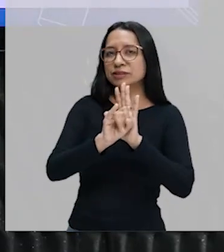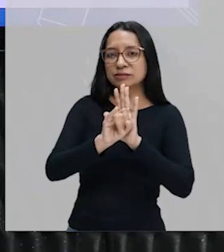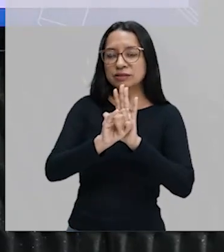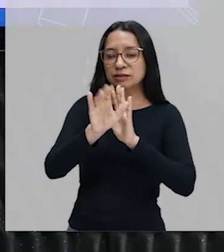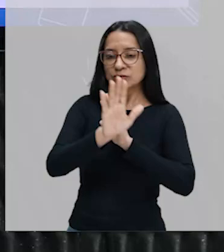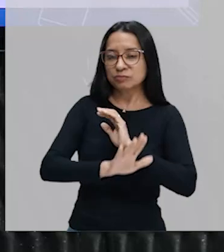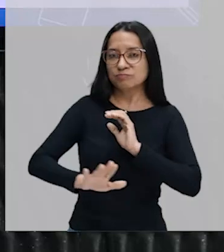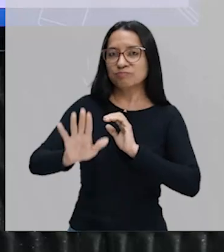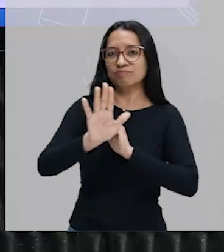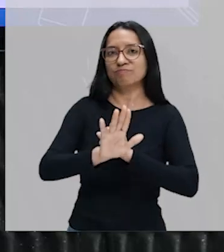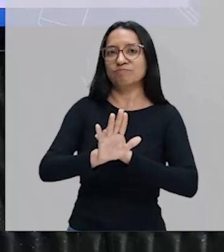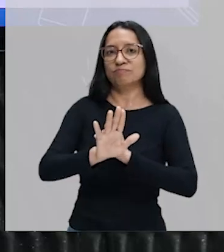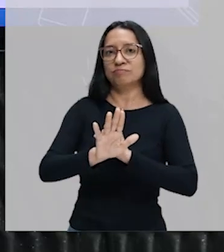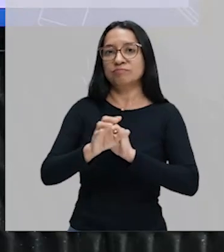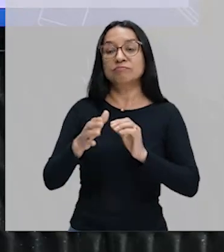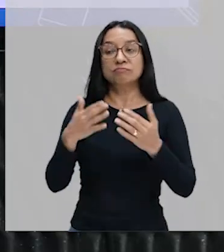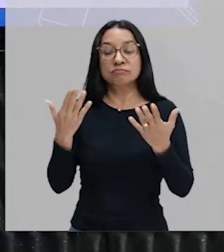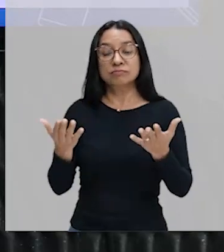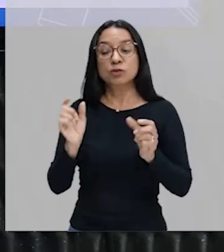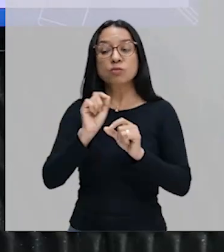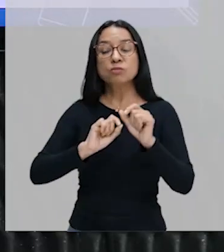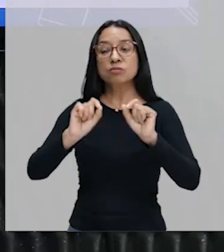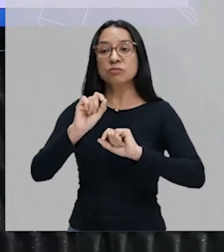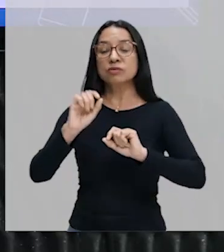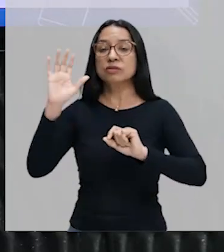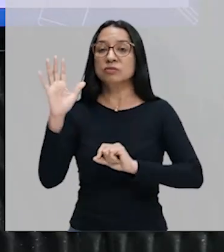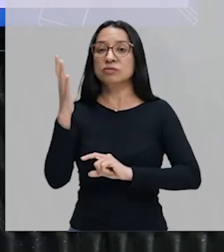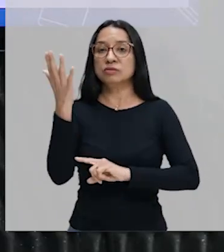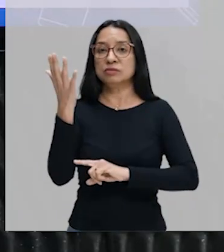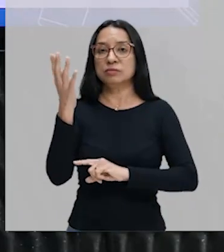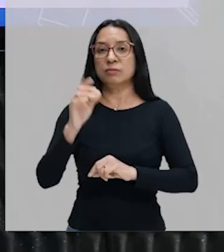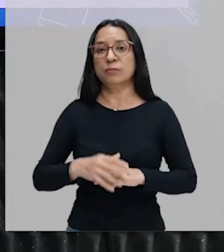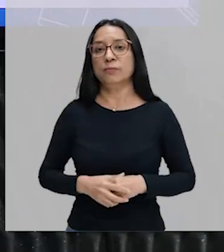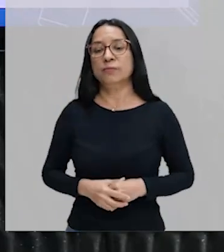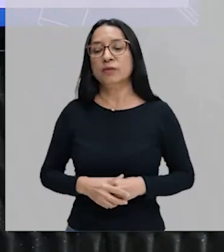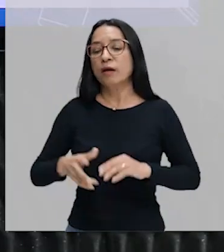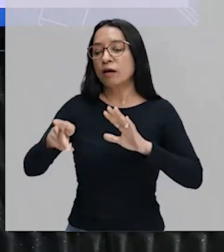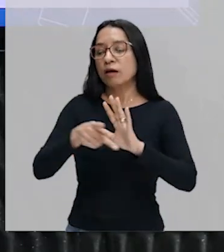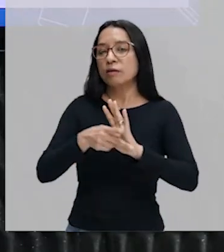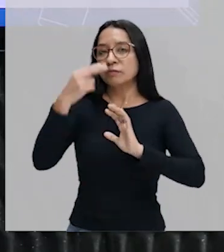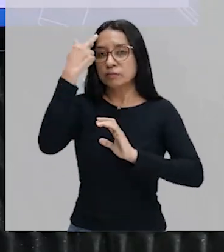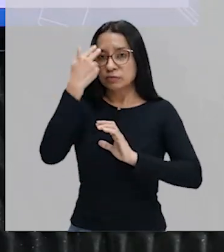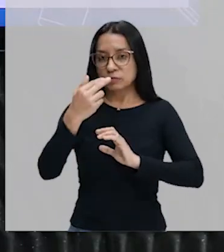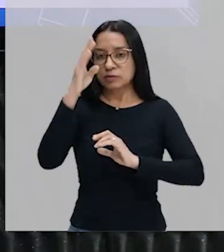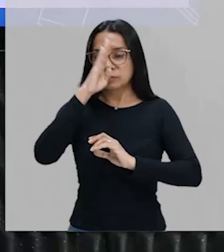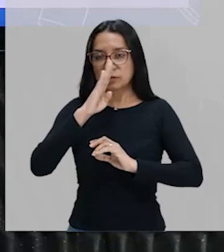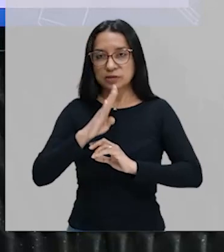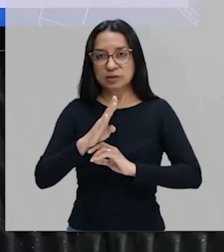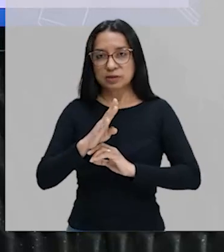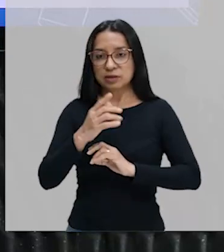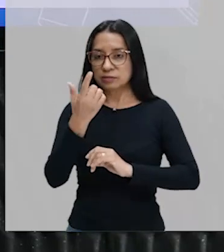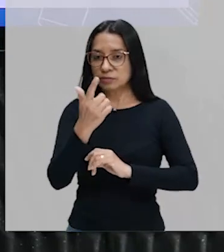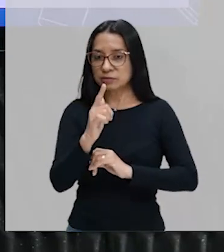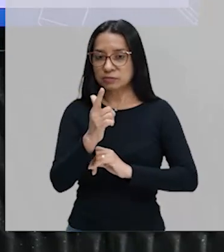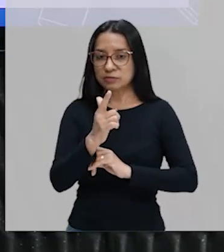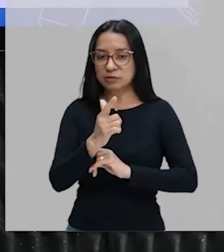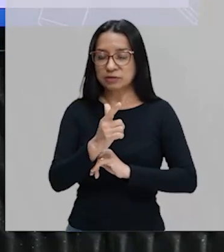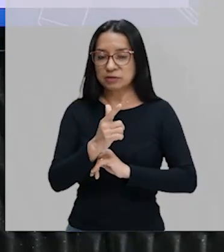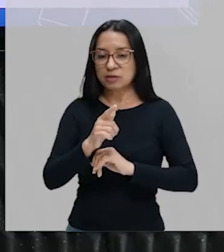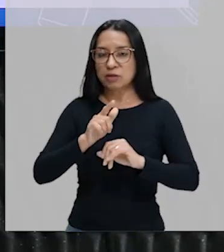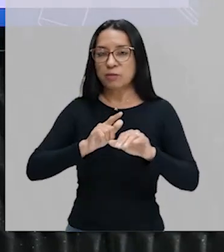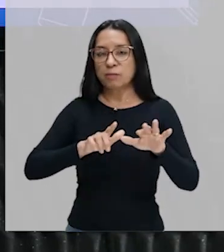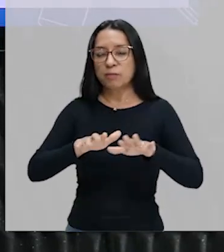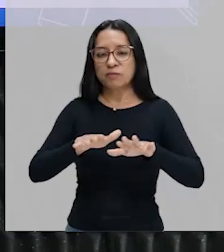nacionalidade? E aí, Marcos, o que vai acontecer? Então, a própria história brasileira, embora não existam hoje